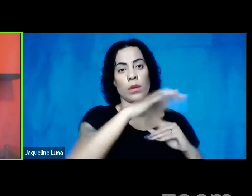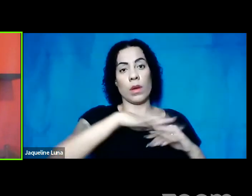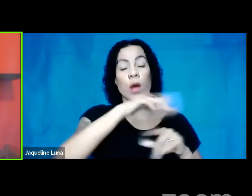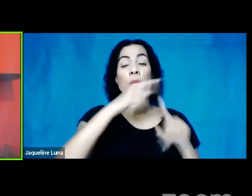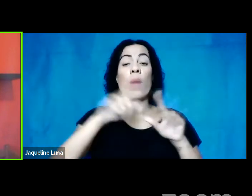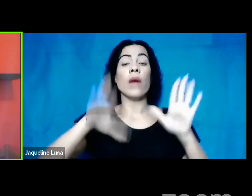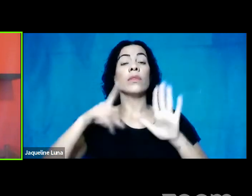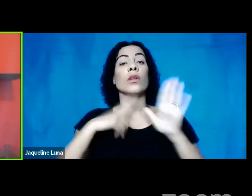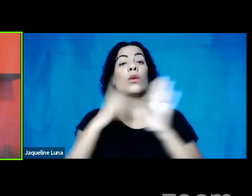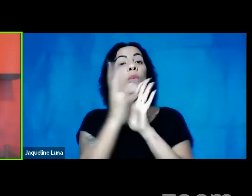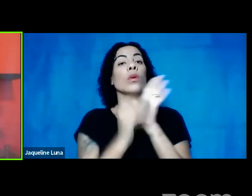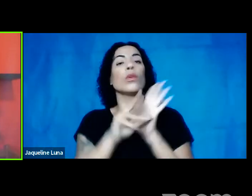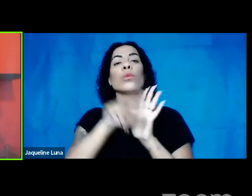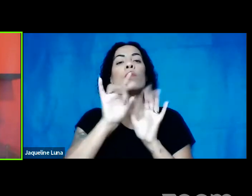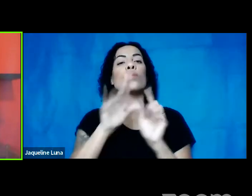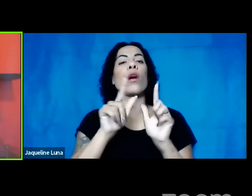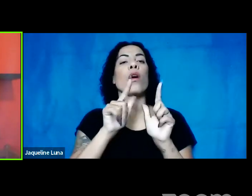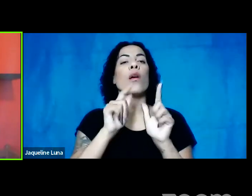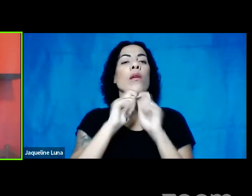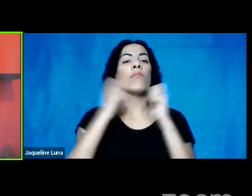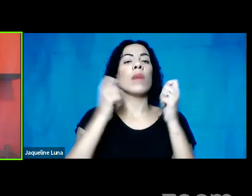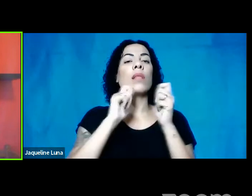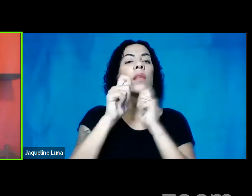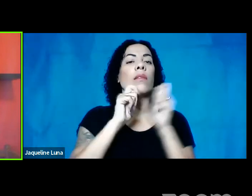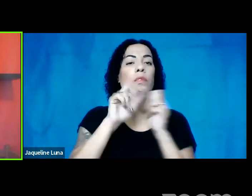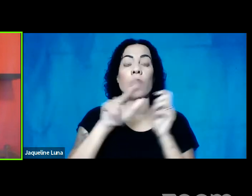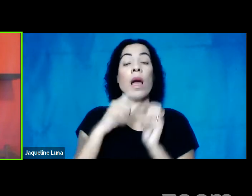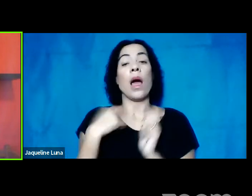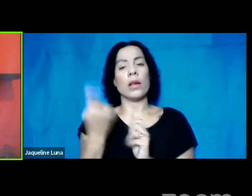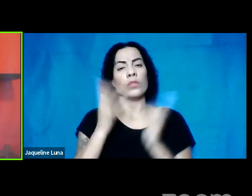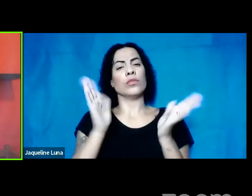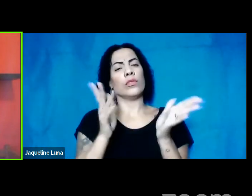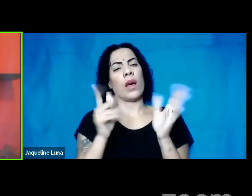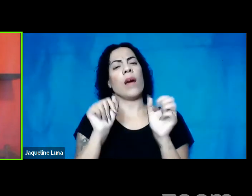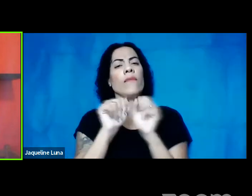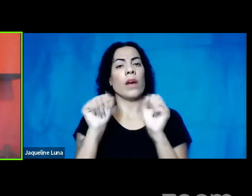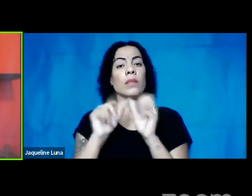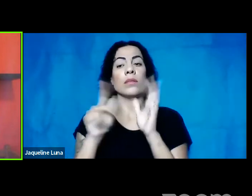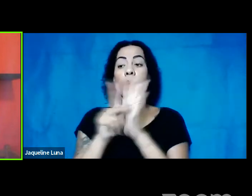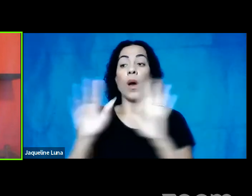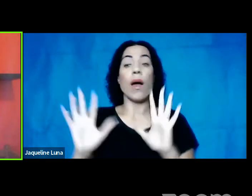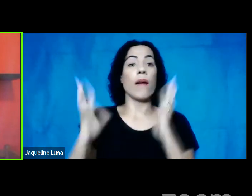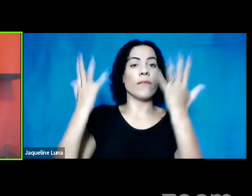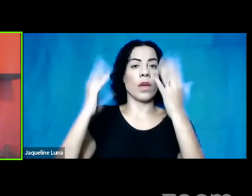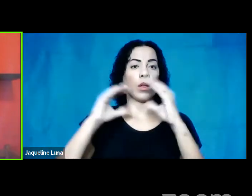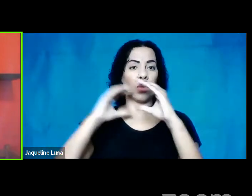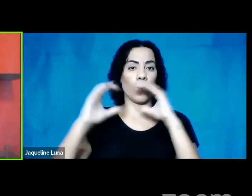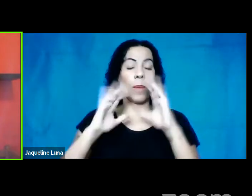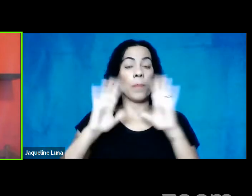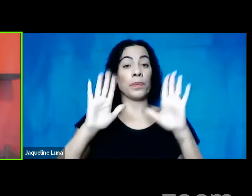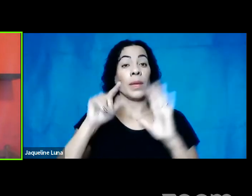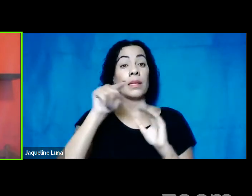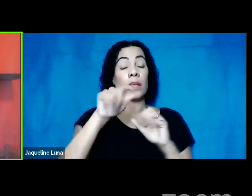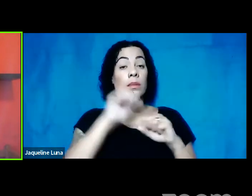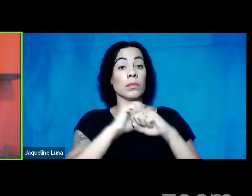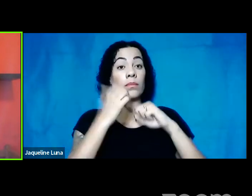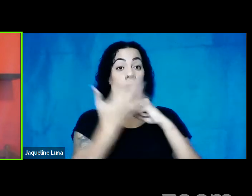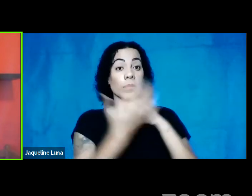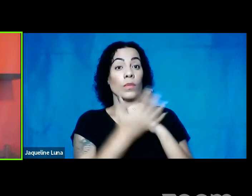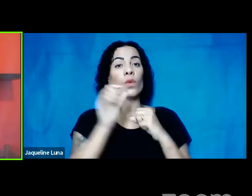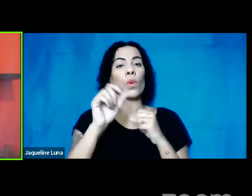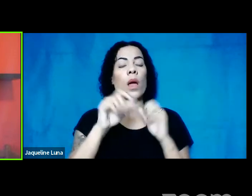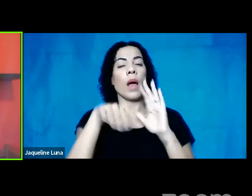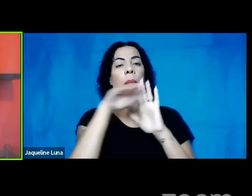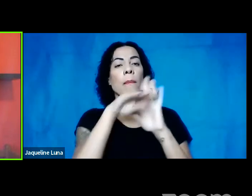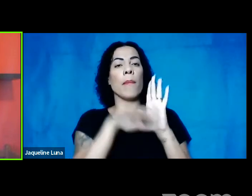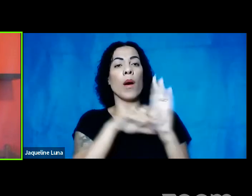da sociedade de um modo geral. A gente já faz isso com os nossos instrumentos de comunicação pública. Mas a pandemia, essa brecha da pauta positiva lá na